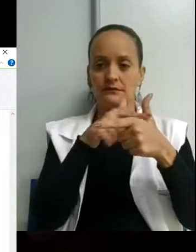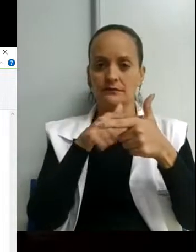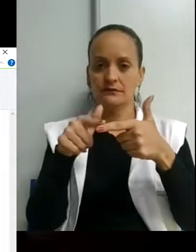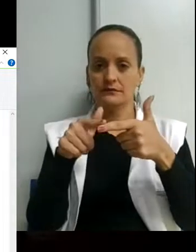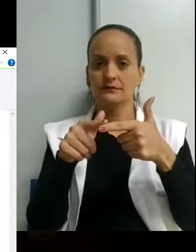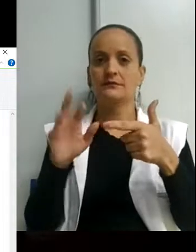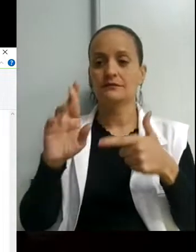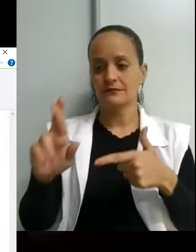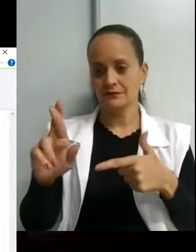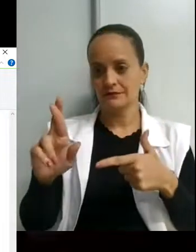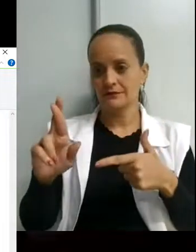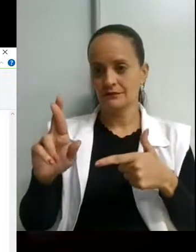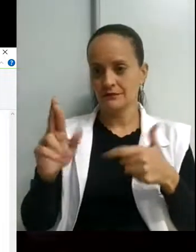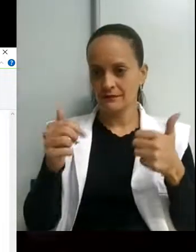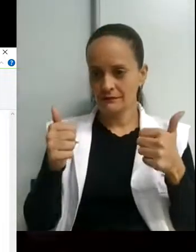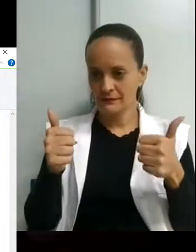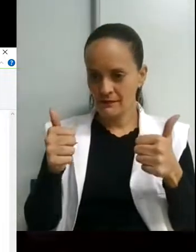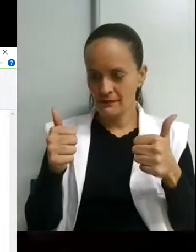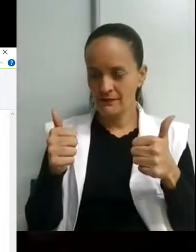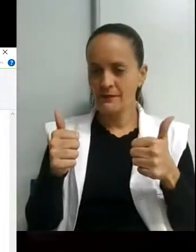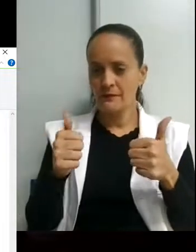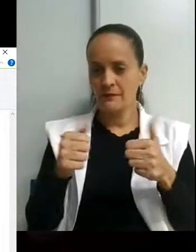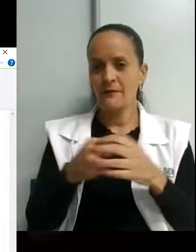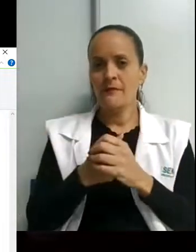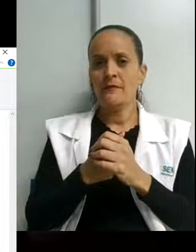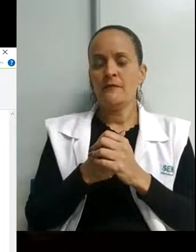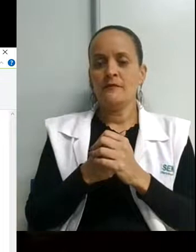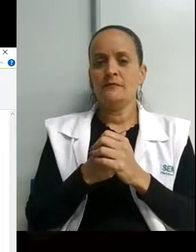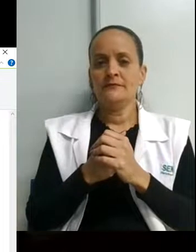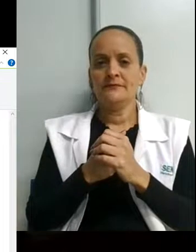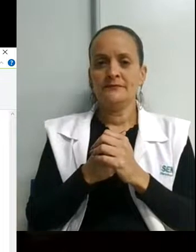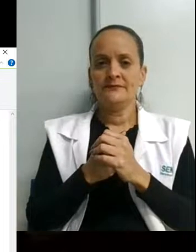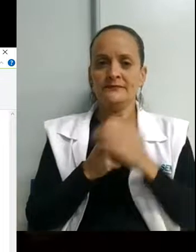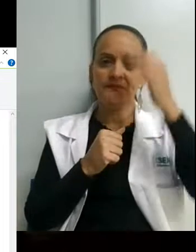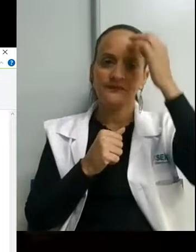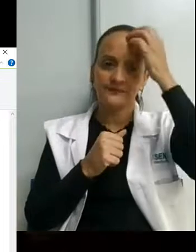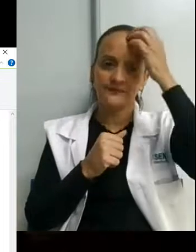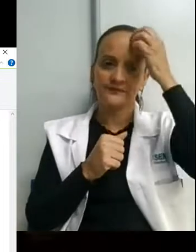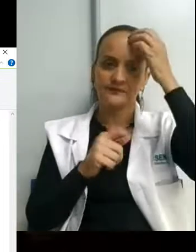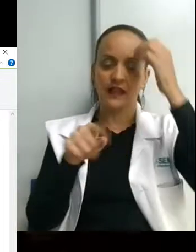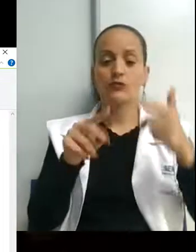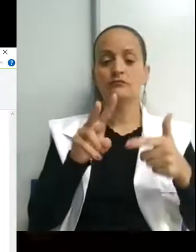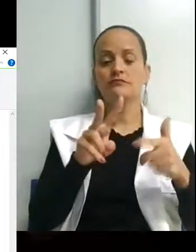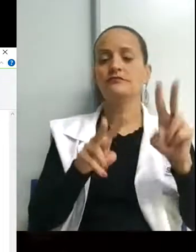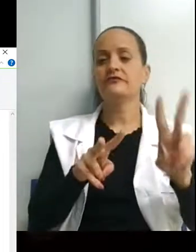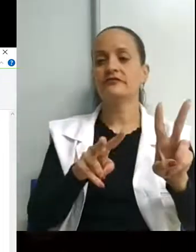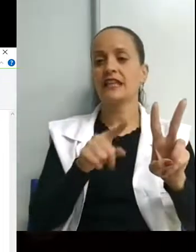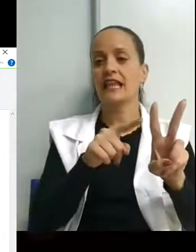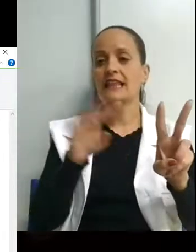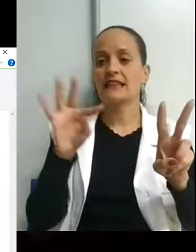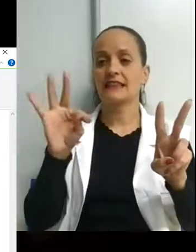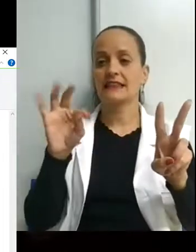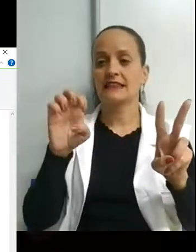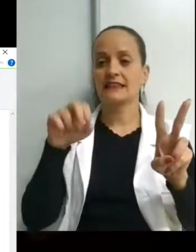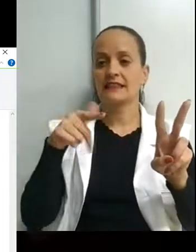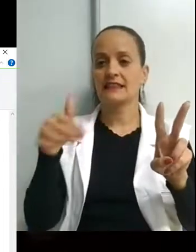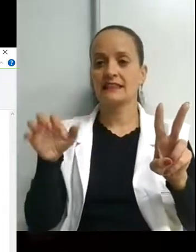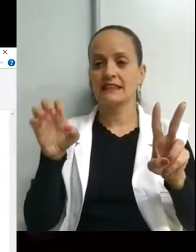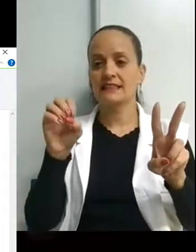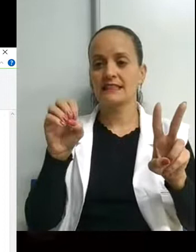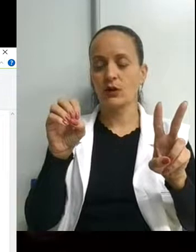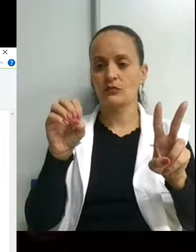R, certo? Eu não quero a corrente total. Eu pego a tensão e divido pela resistência total. Então, a corrente total aqui, no caso, vai